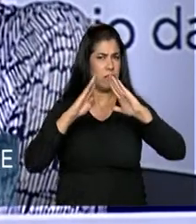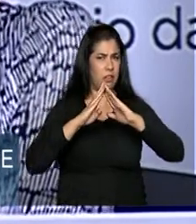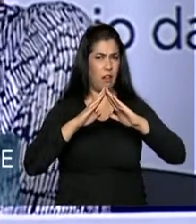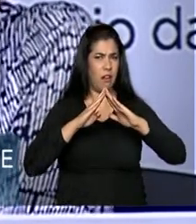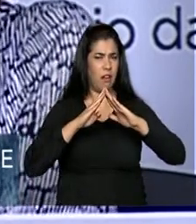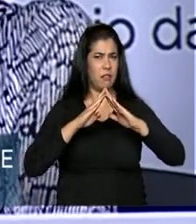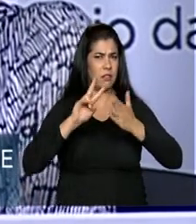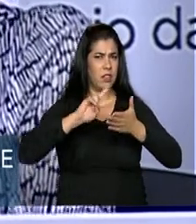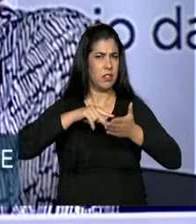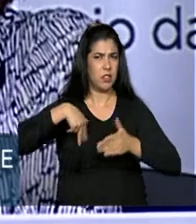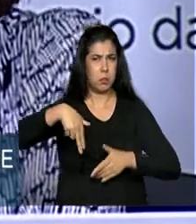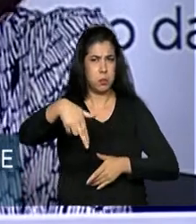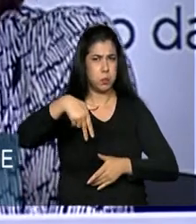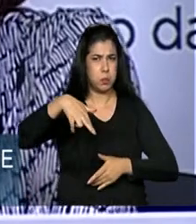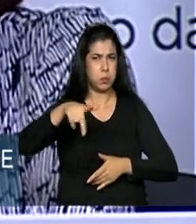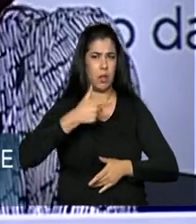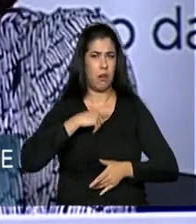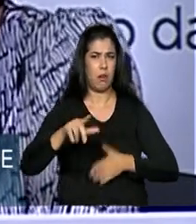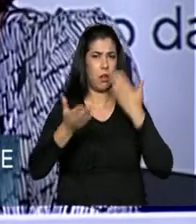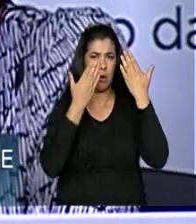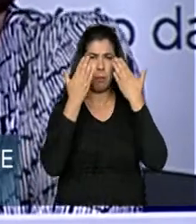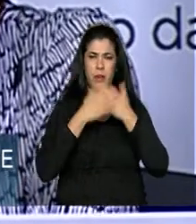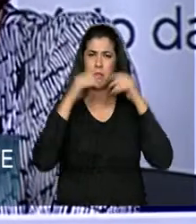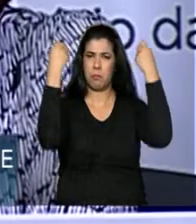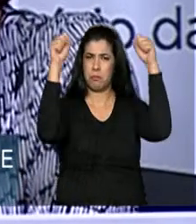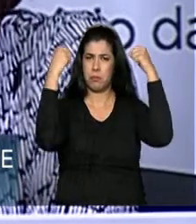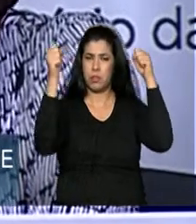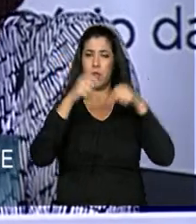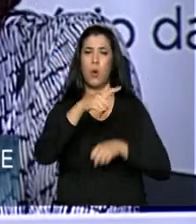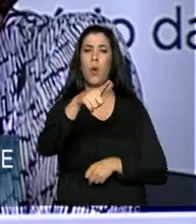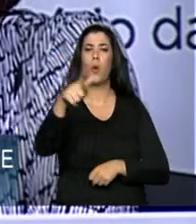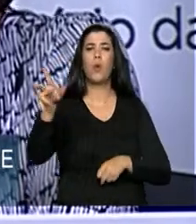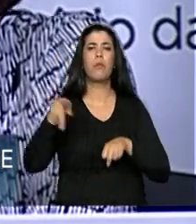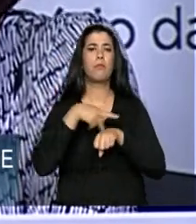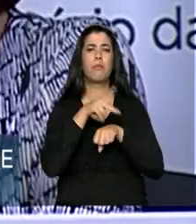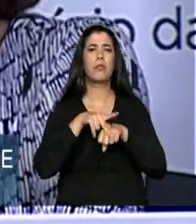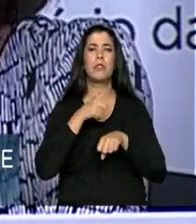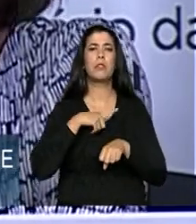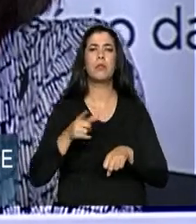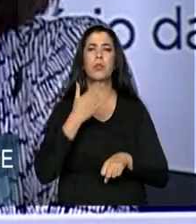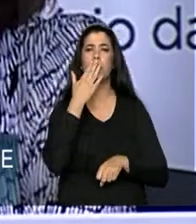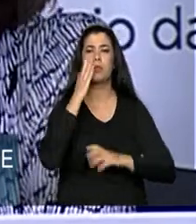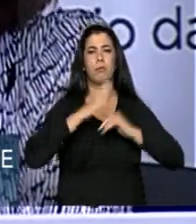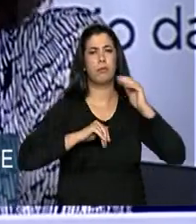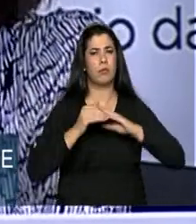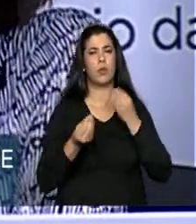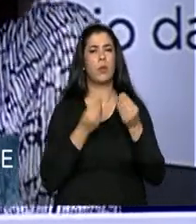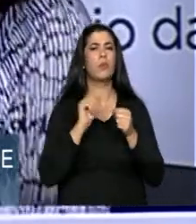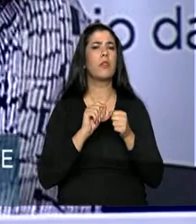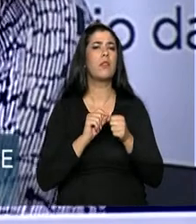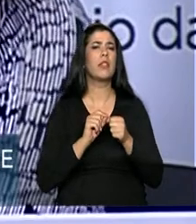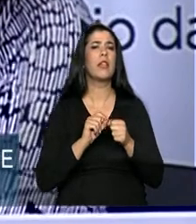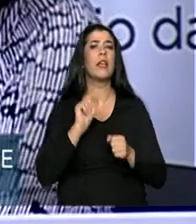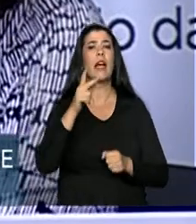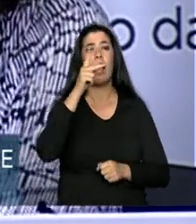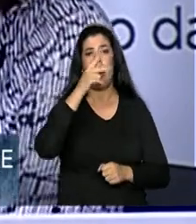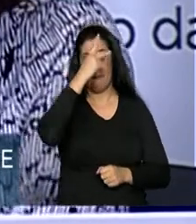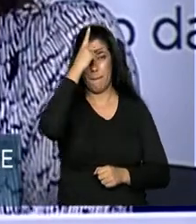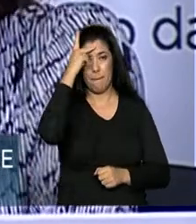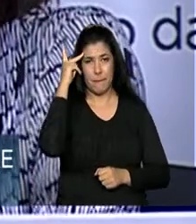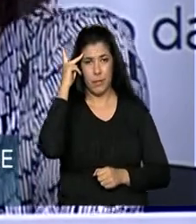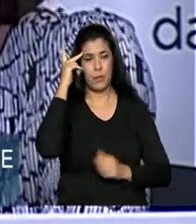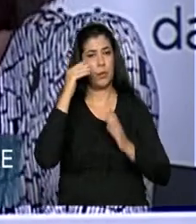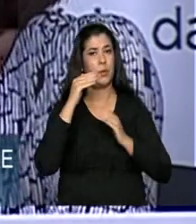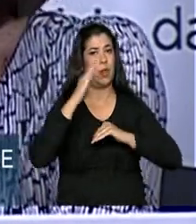para facilitar a comparação com outros países que habitualmente não incorporam. Tá? Então, é quem pratica até